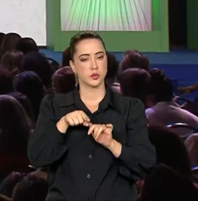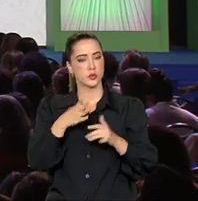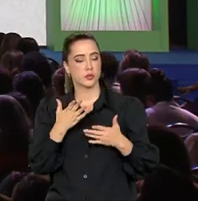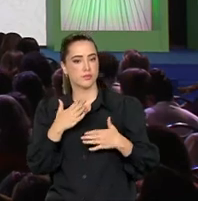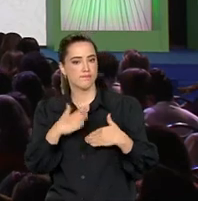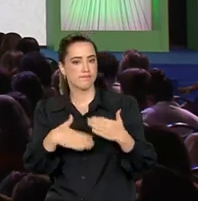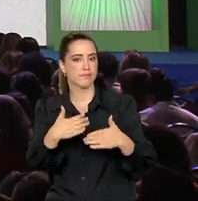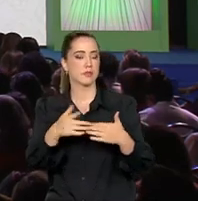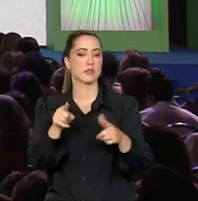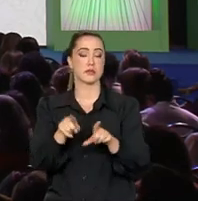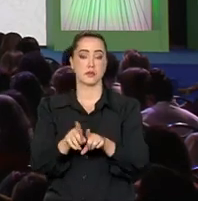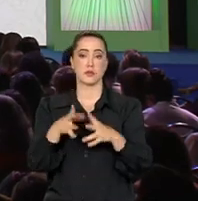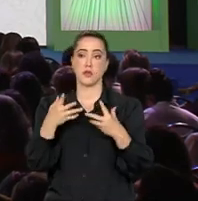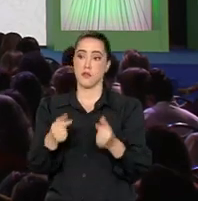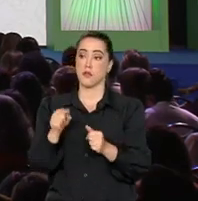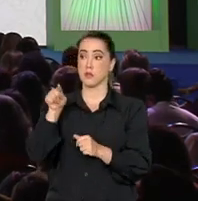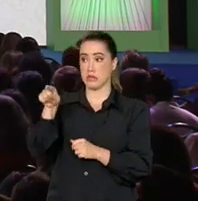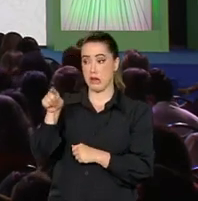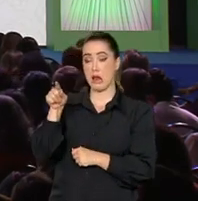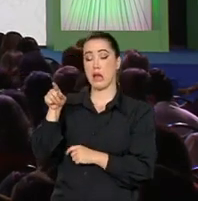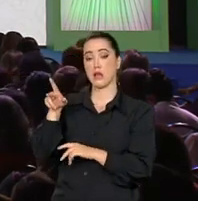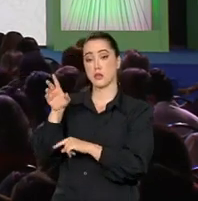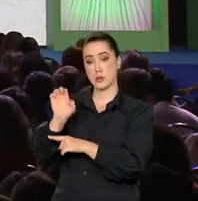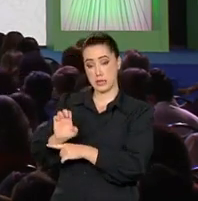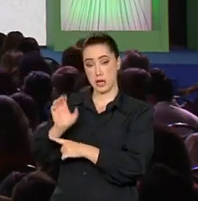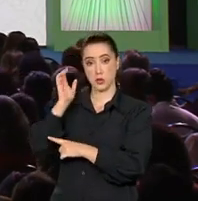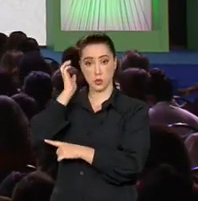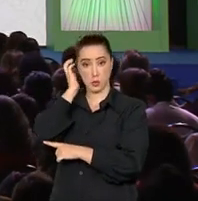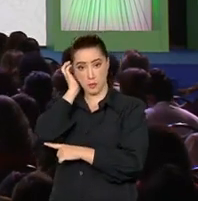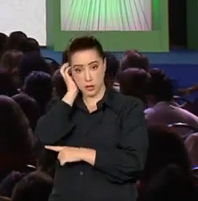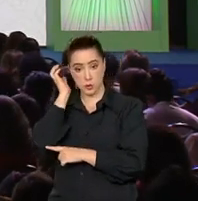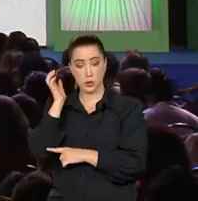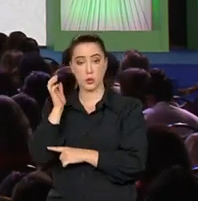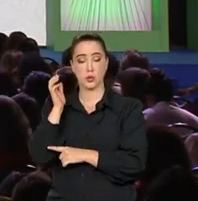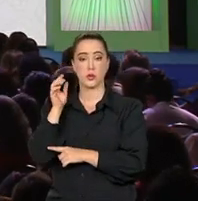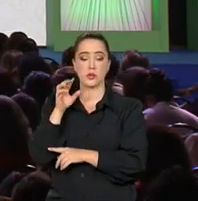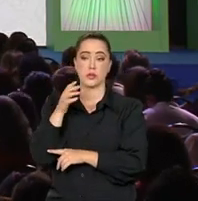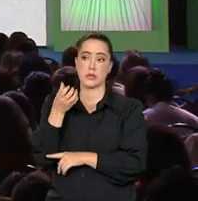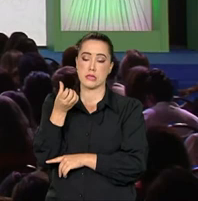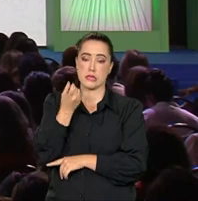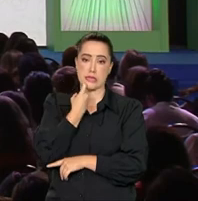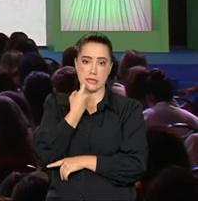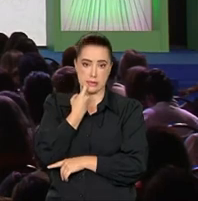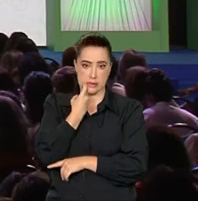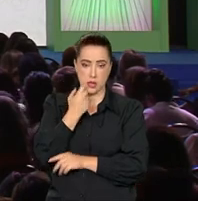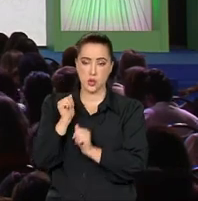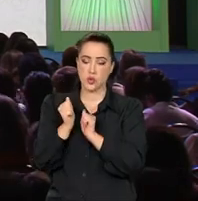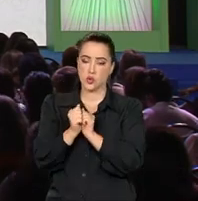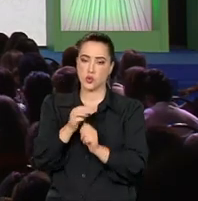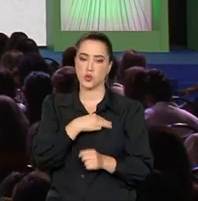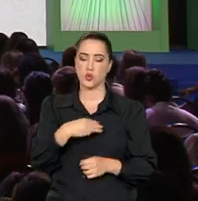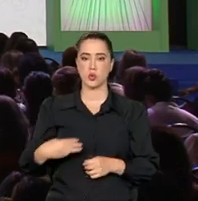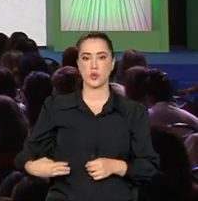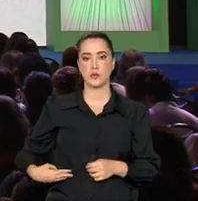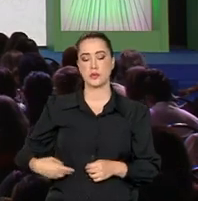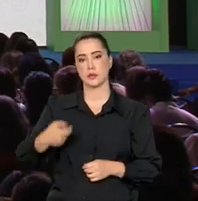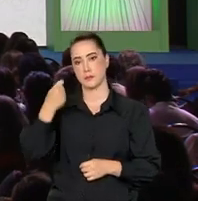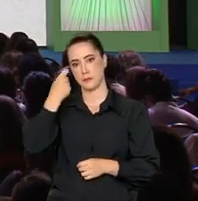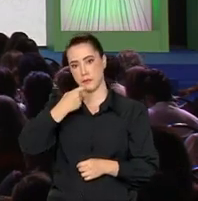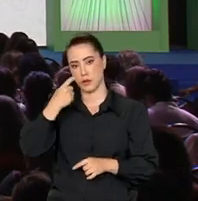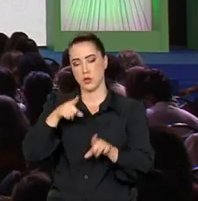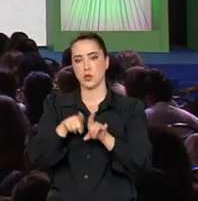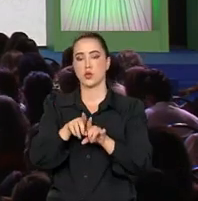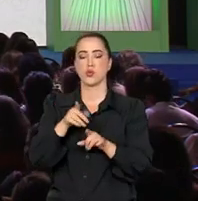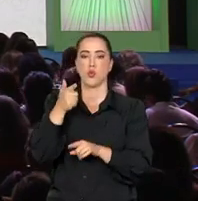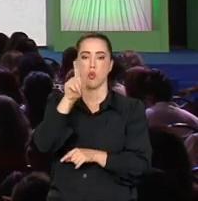caminhada. Vamos estar lá em Mato Grosso sexta-feira, lá juntamente com o ministro Paulo Teixeira, o ministro